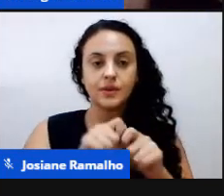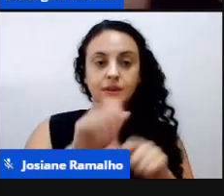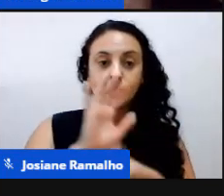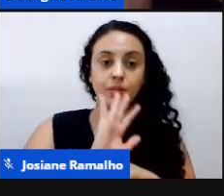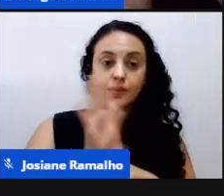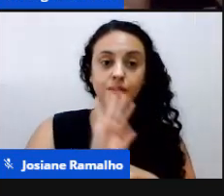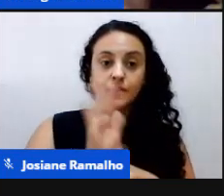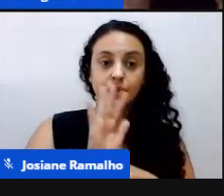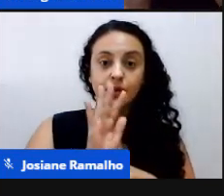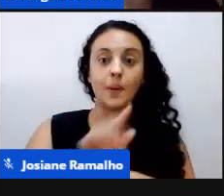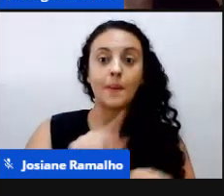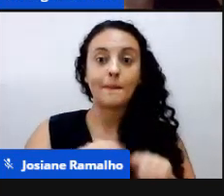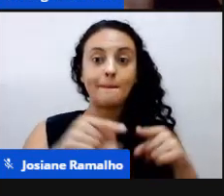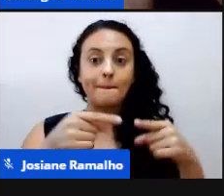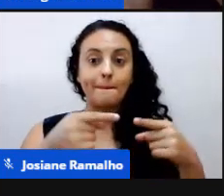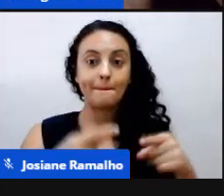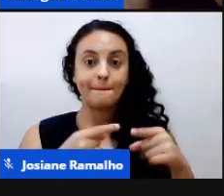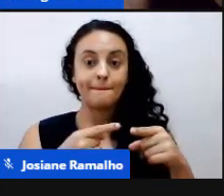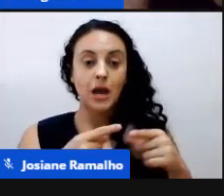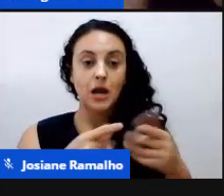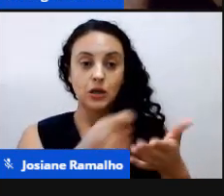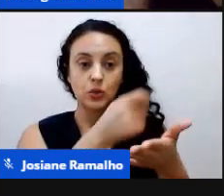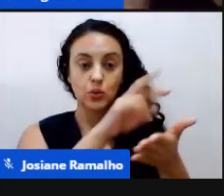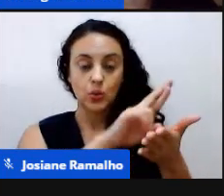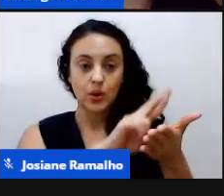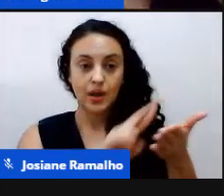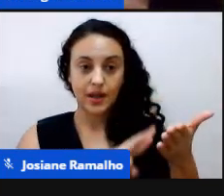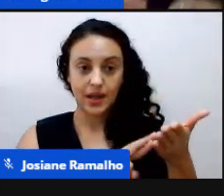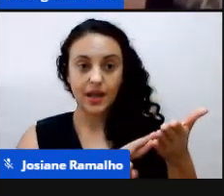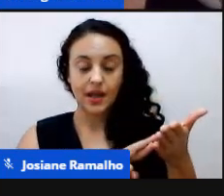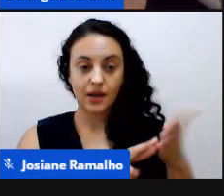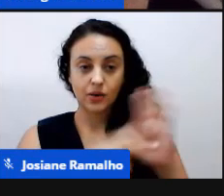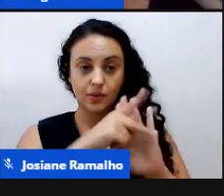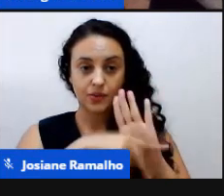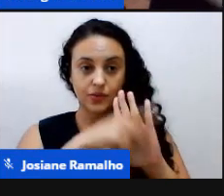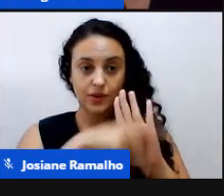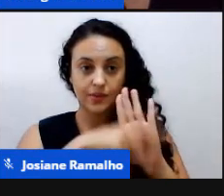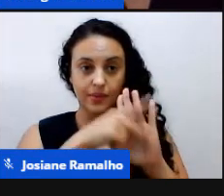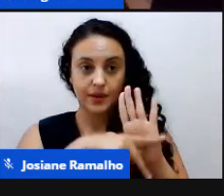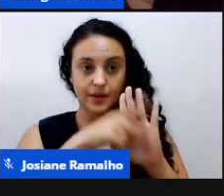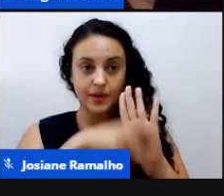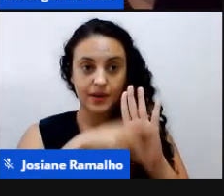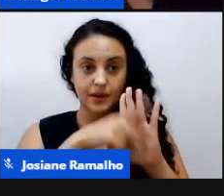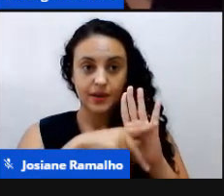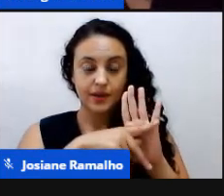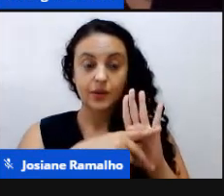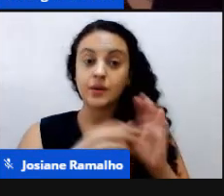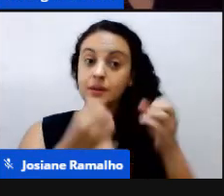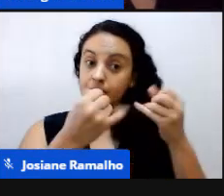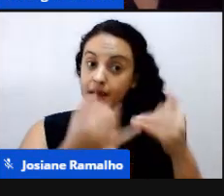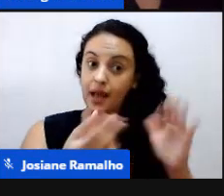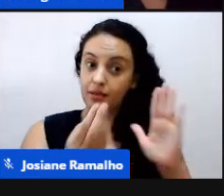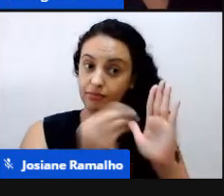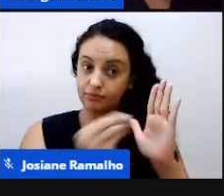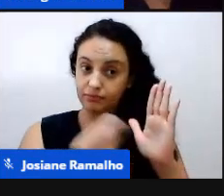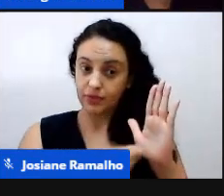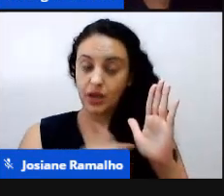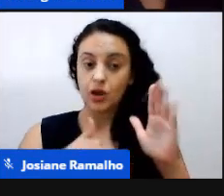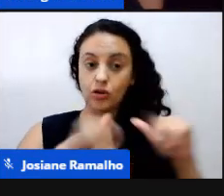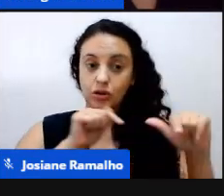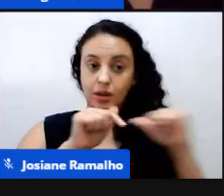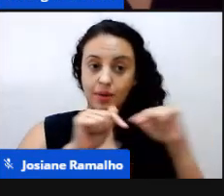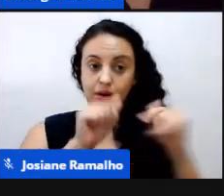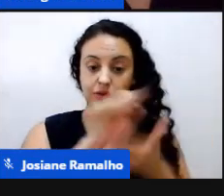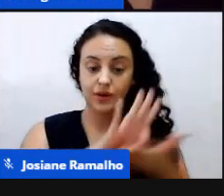Lá no meu relato, lá no meu planejamento, por exemplo, eu vou colocar ali, ó, estou trabalhando a atividade do caderno